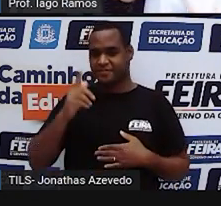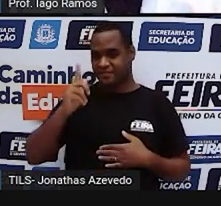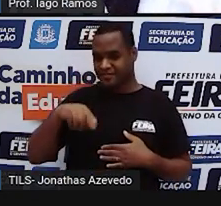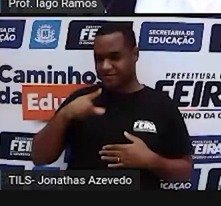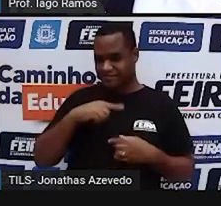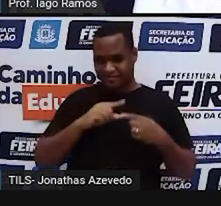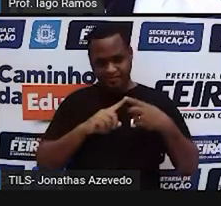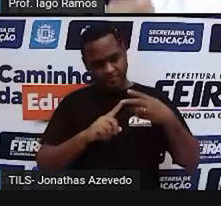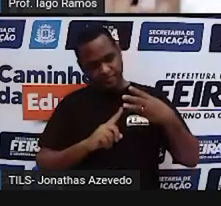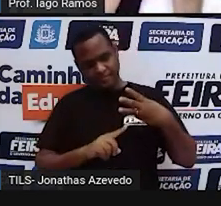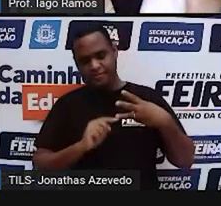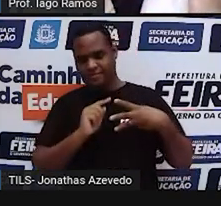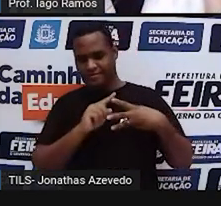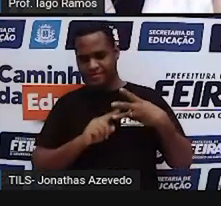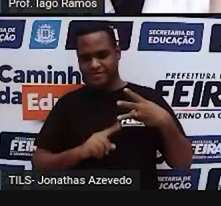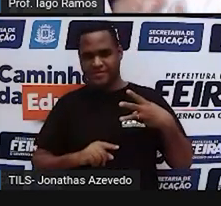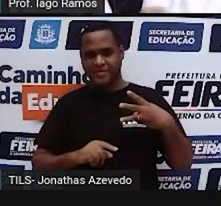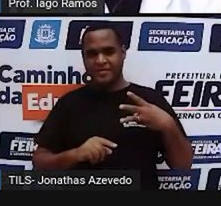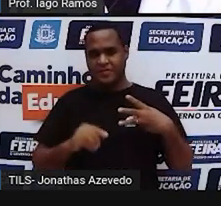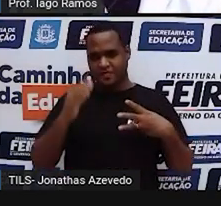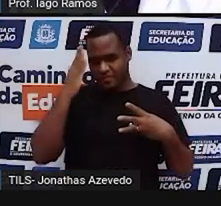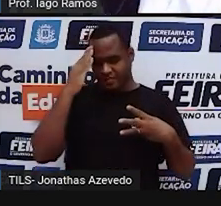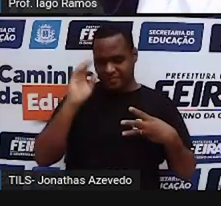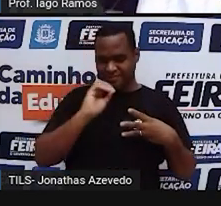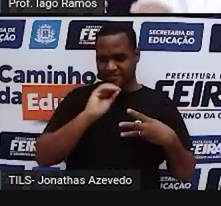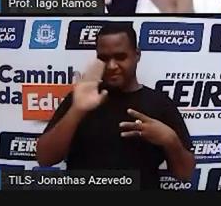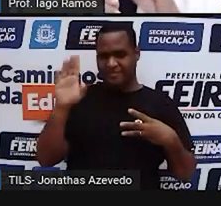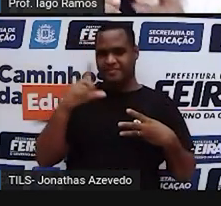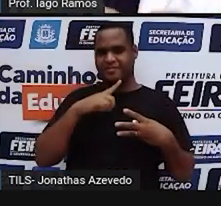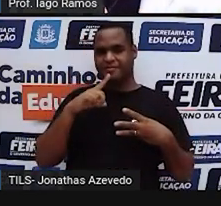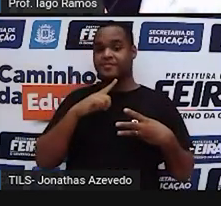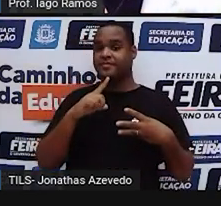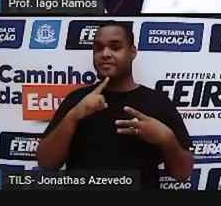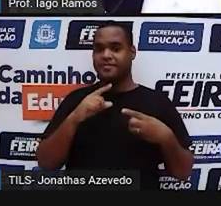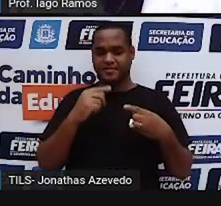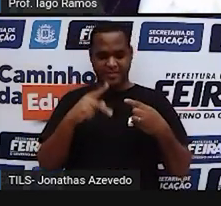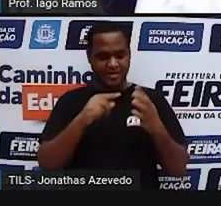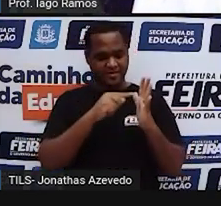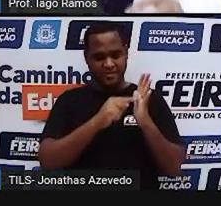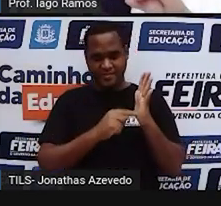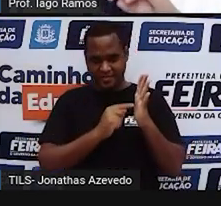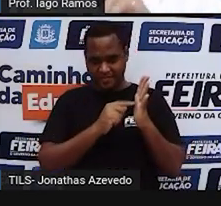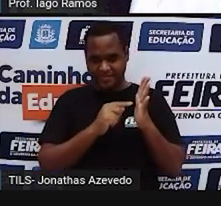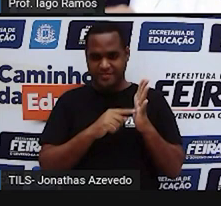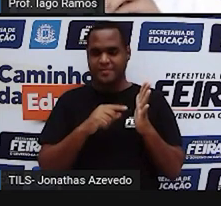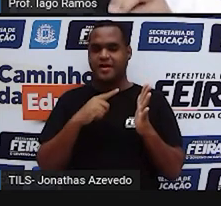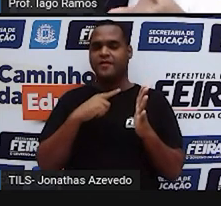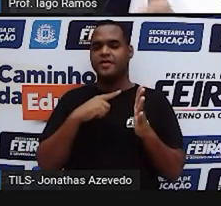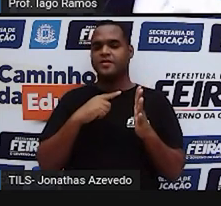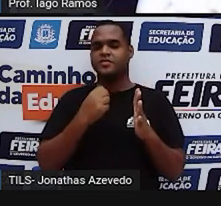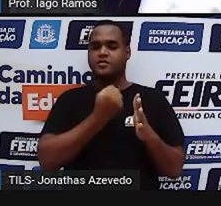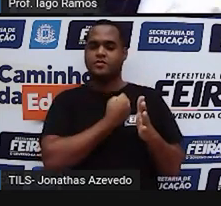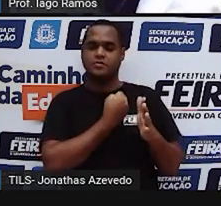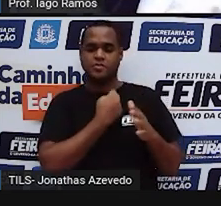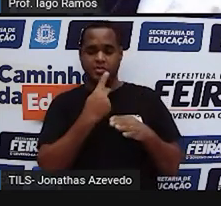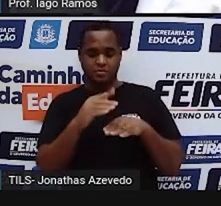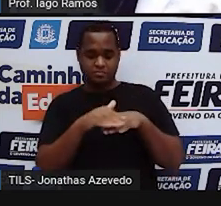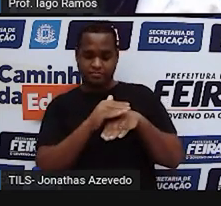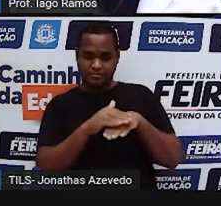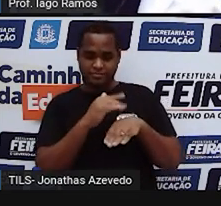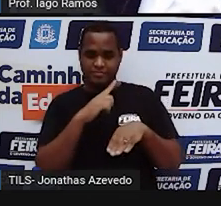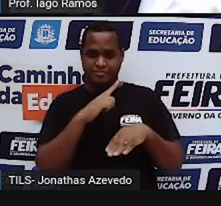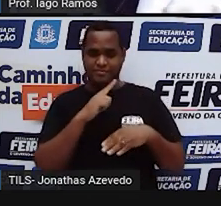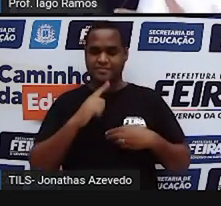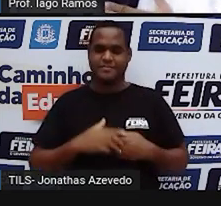repetir os três primeiros passos para você não se perder uma calculadora você vai digitar o número que você calça